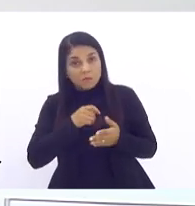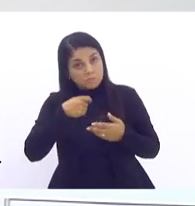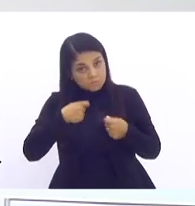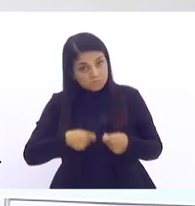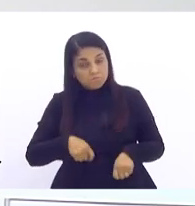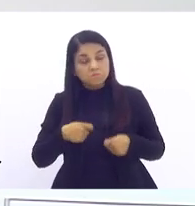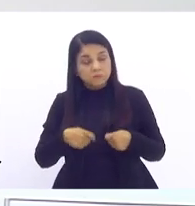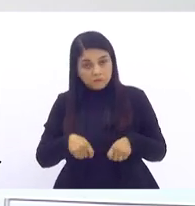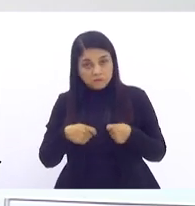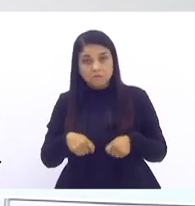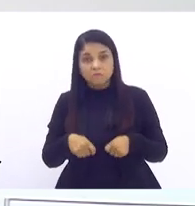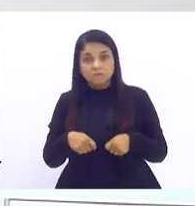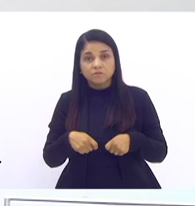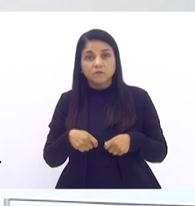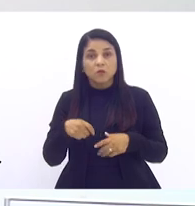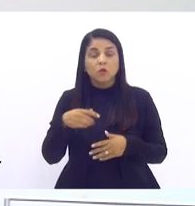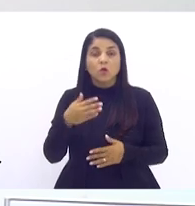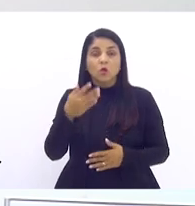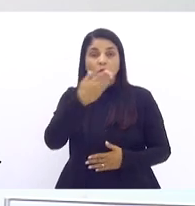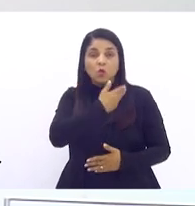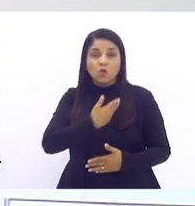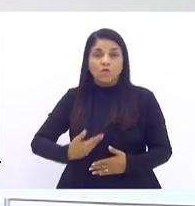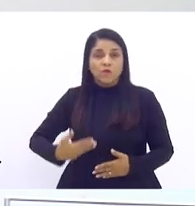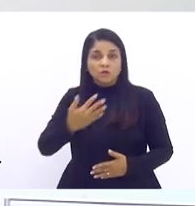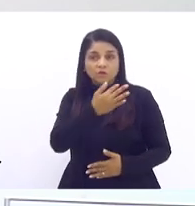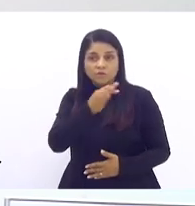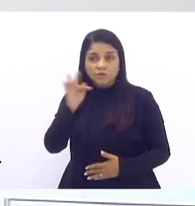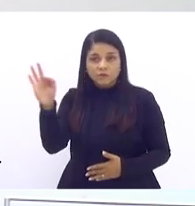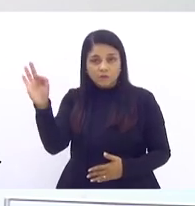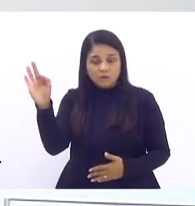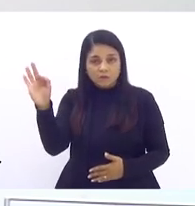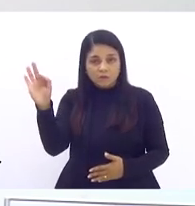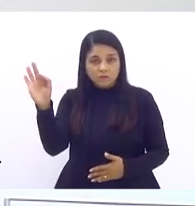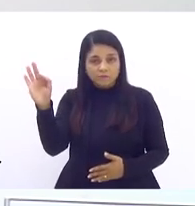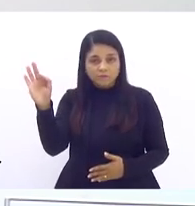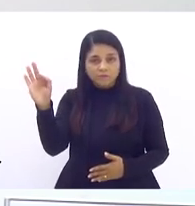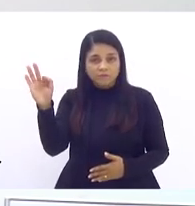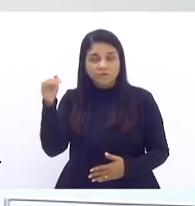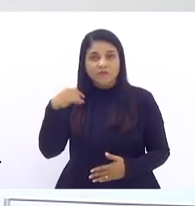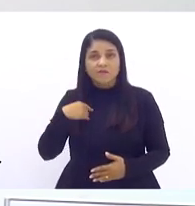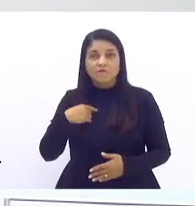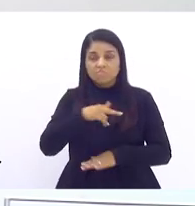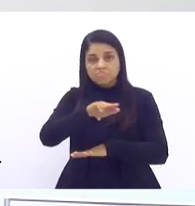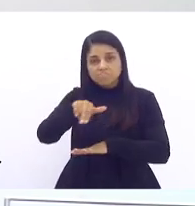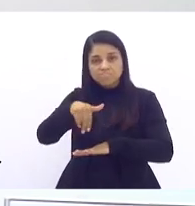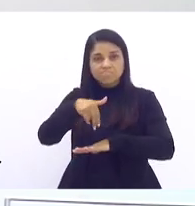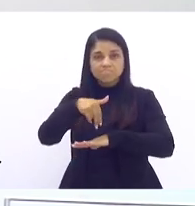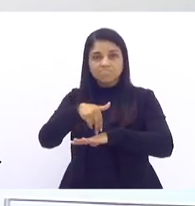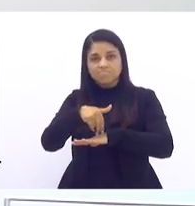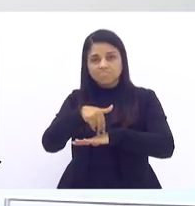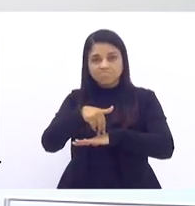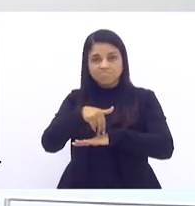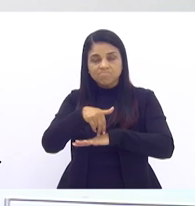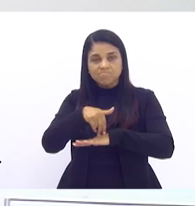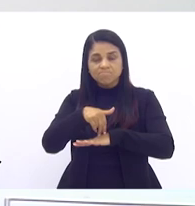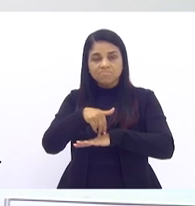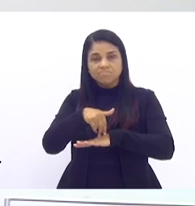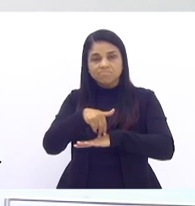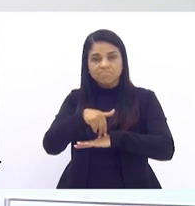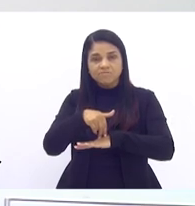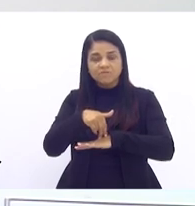e não pode o governo federal que sentar em cima do caixa da união e ficar fazendo essa atividade